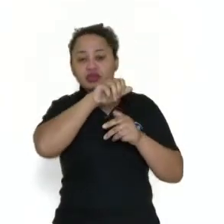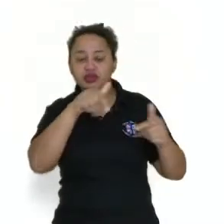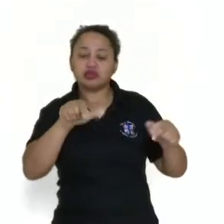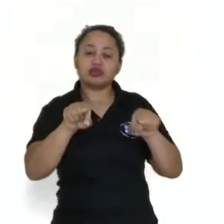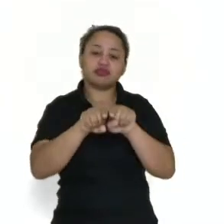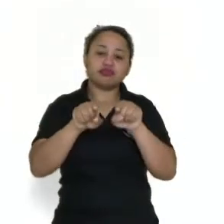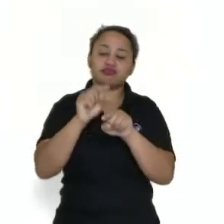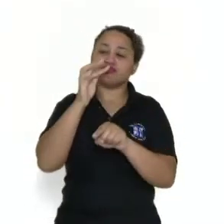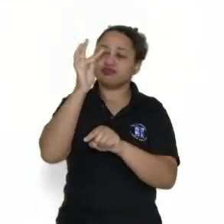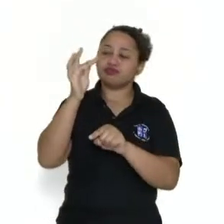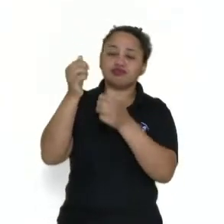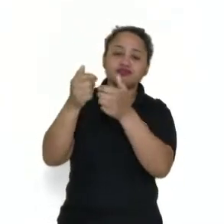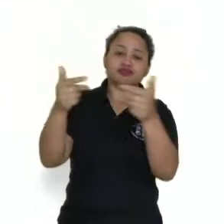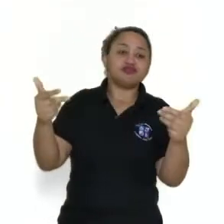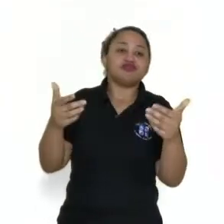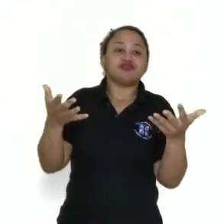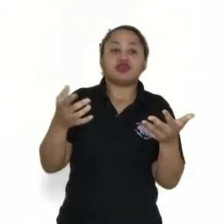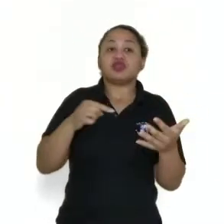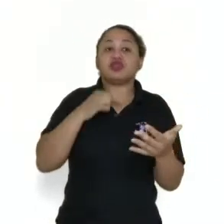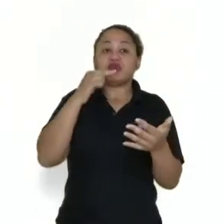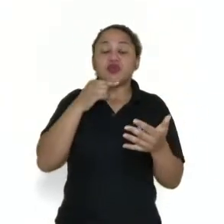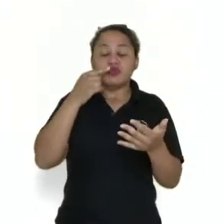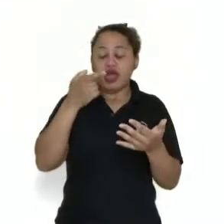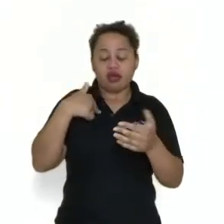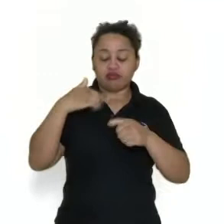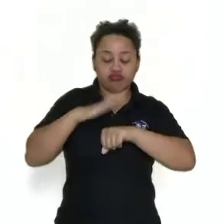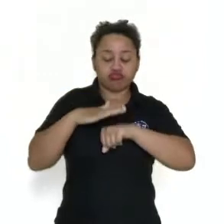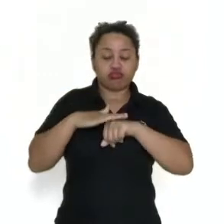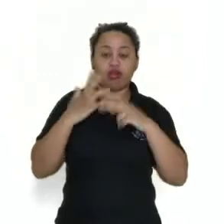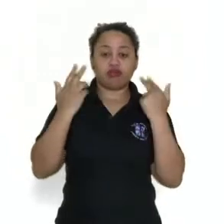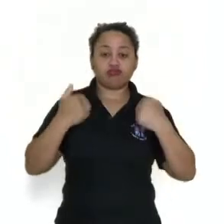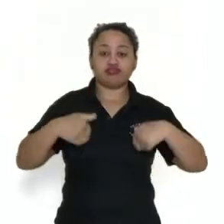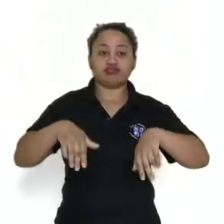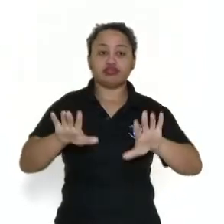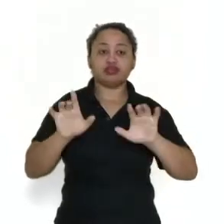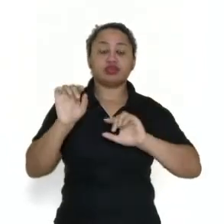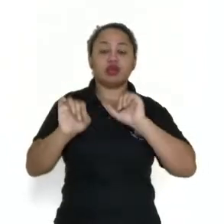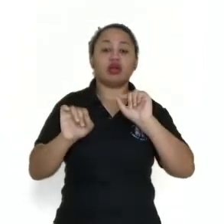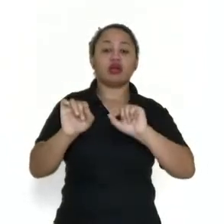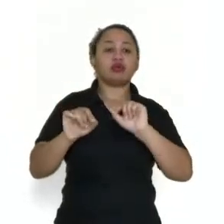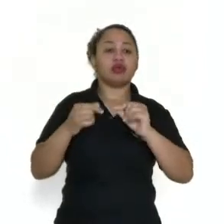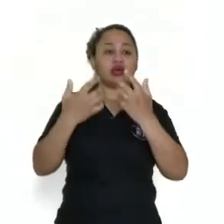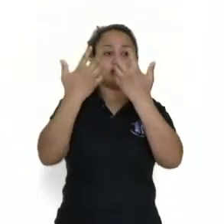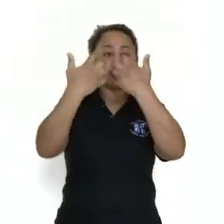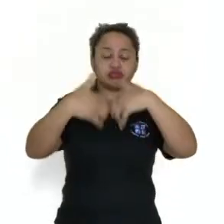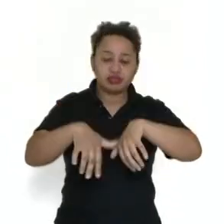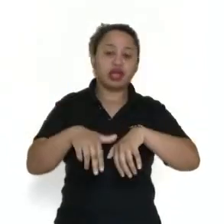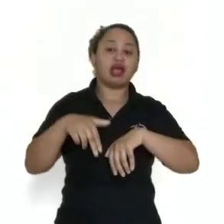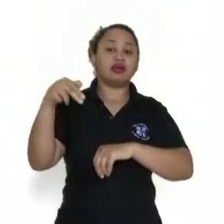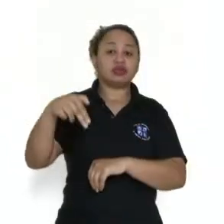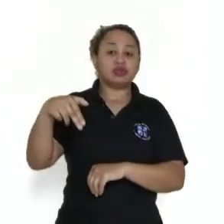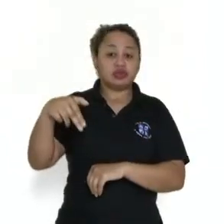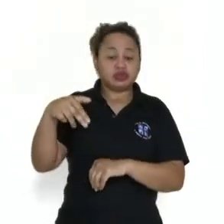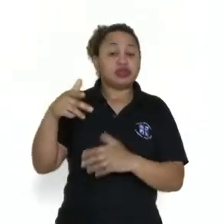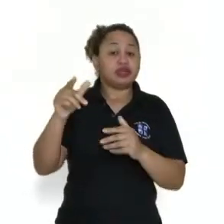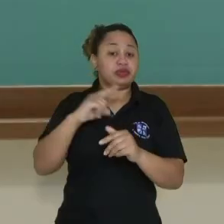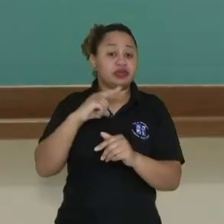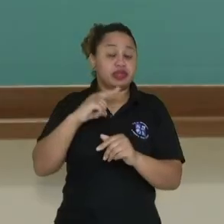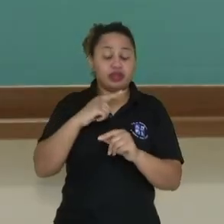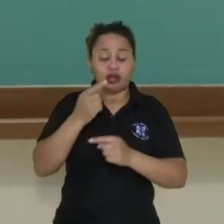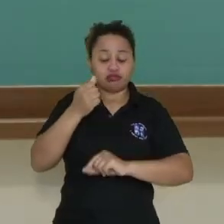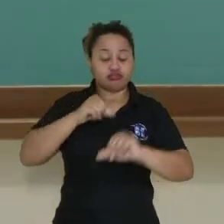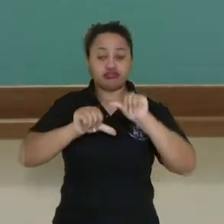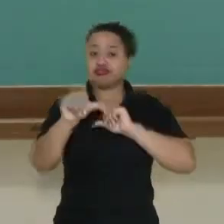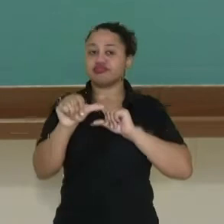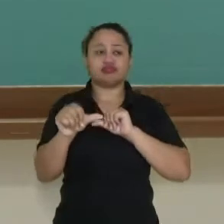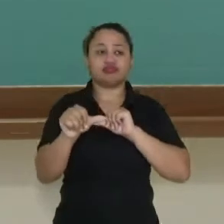conseguem simplesmente, né, automaticamente assim, metabolizar o nitrogênio atmosférico e nem convertê-lo. Então, o